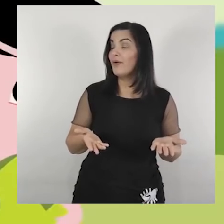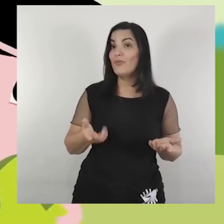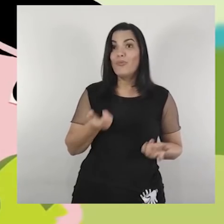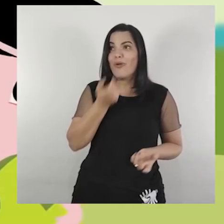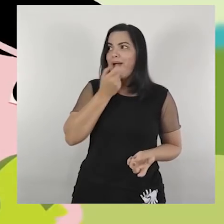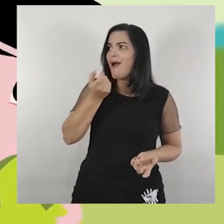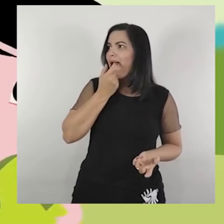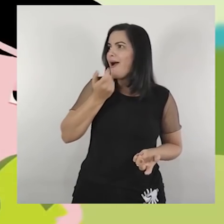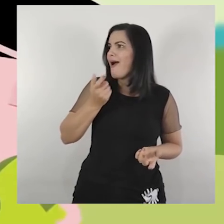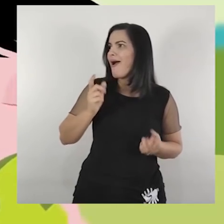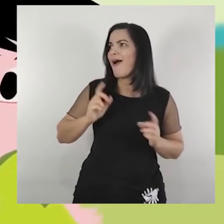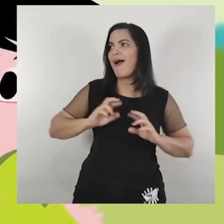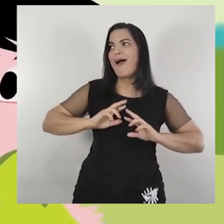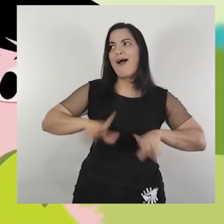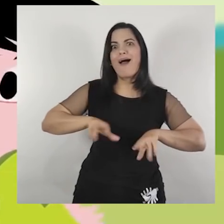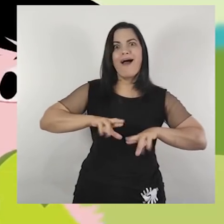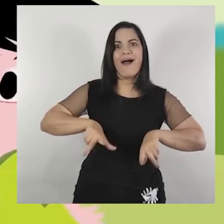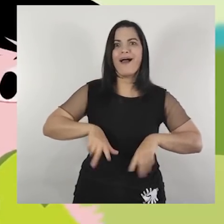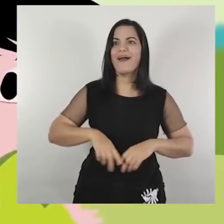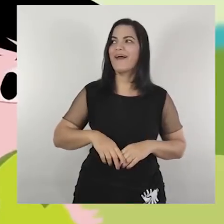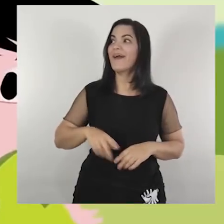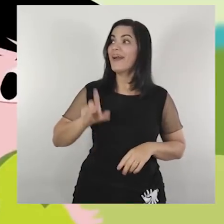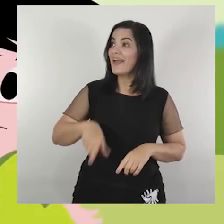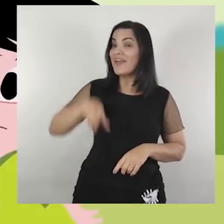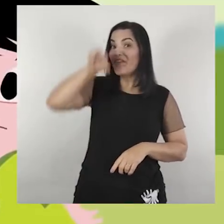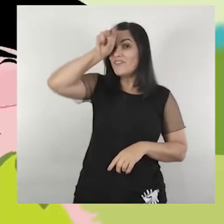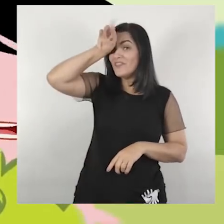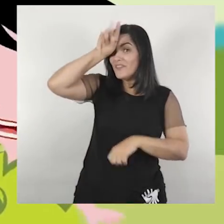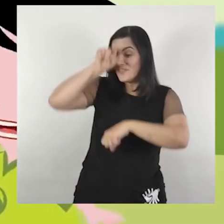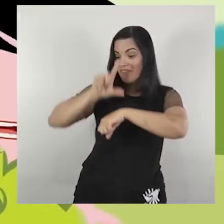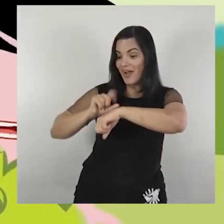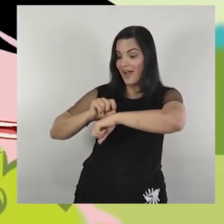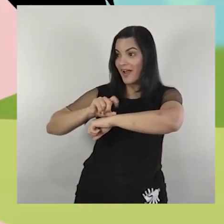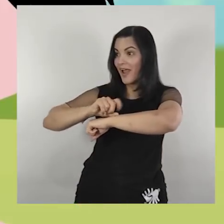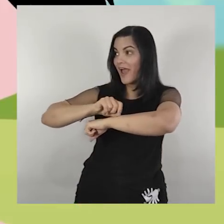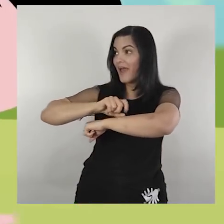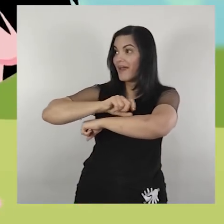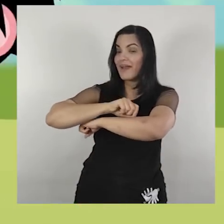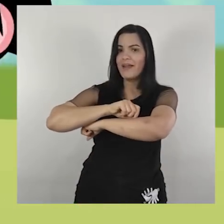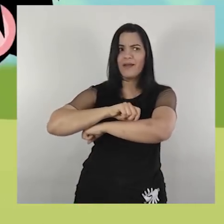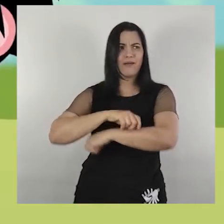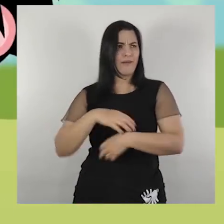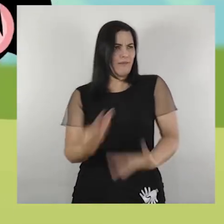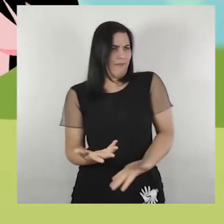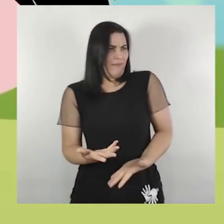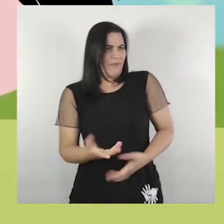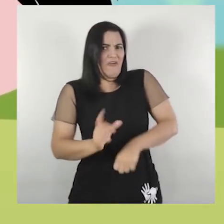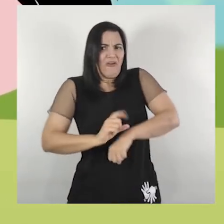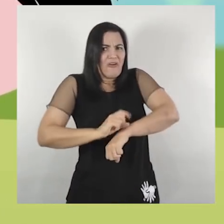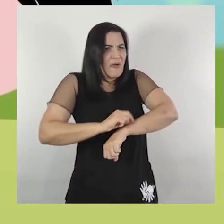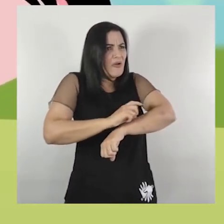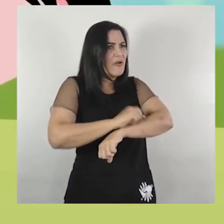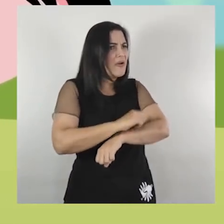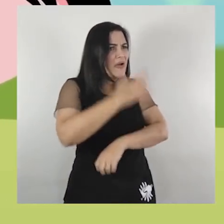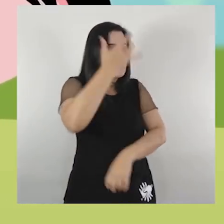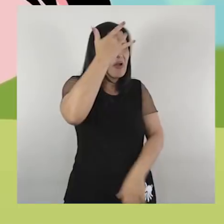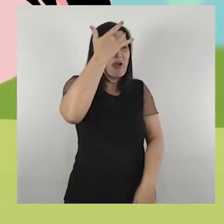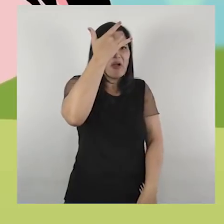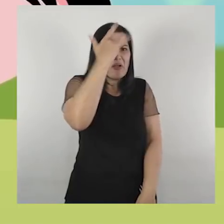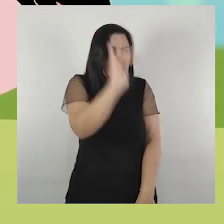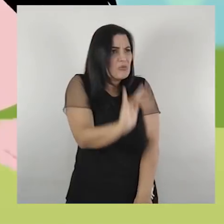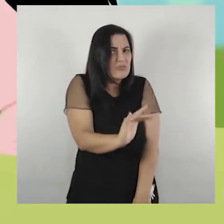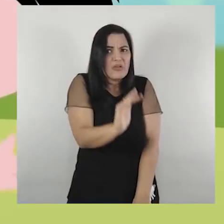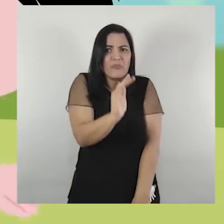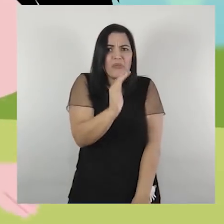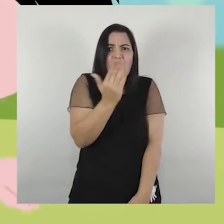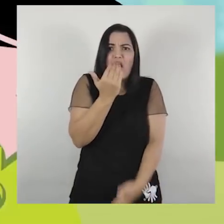Não são biscoitos, Júpiter. São formigas. Formigas? Mas eu nunca vi formigas em